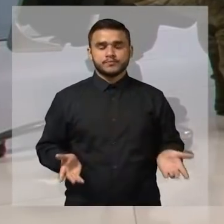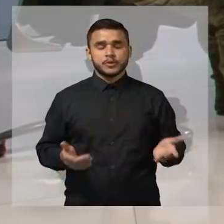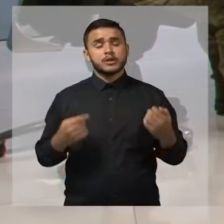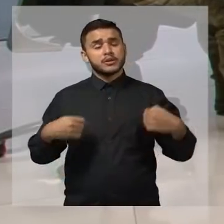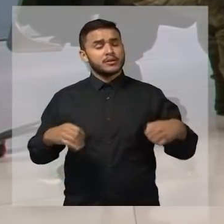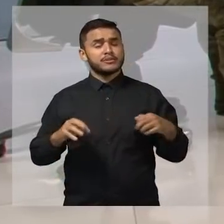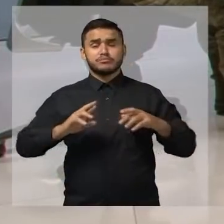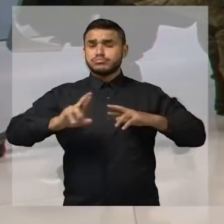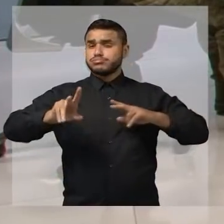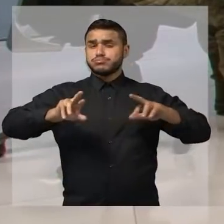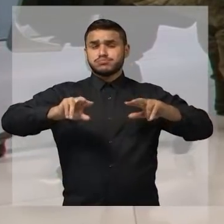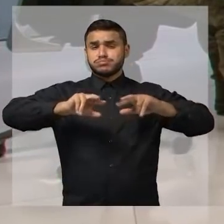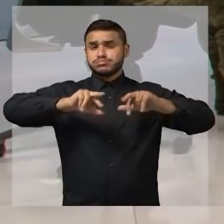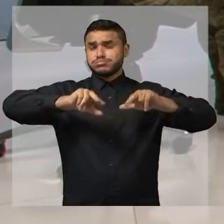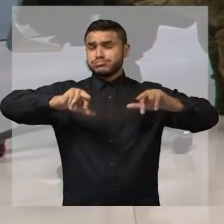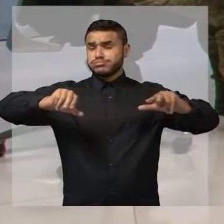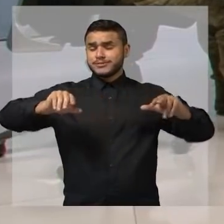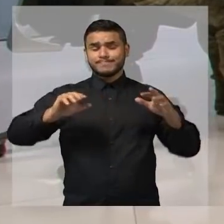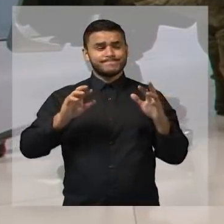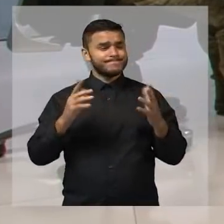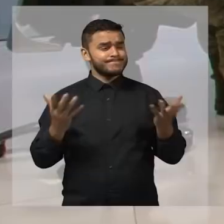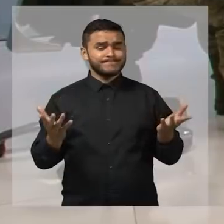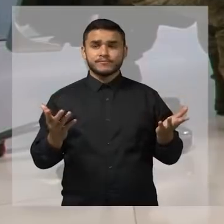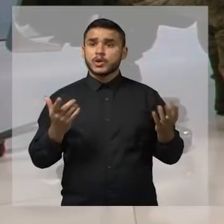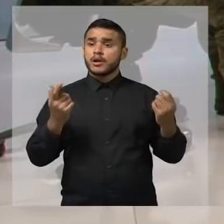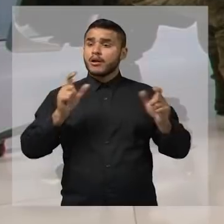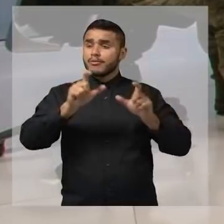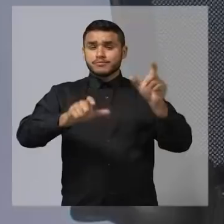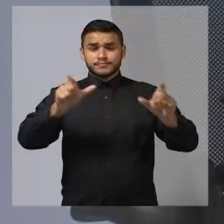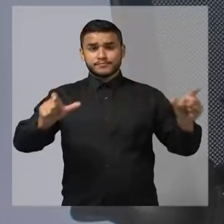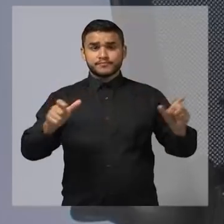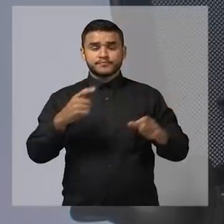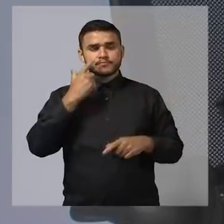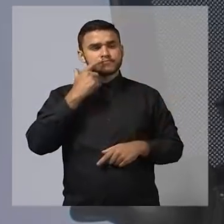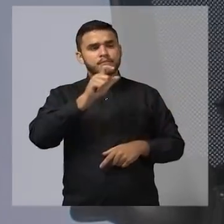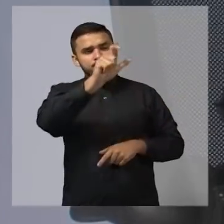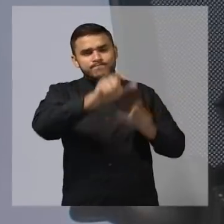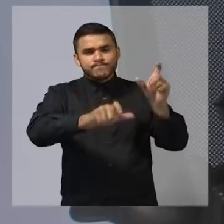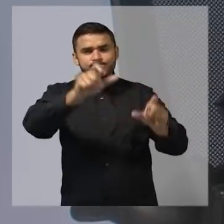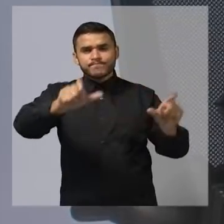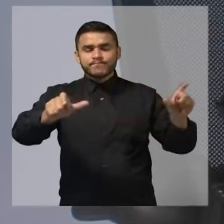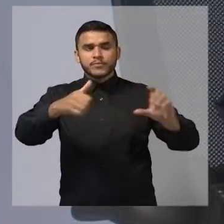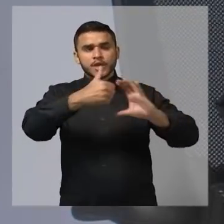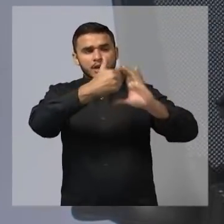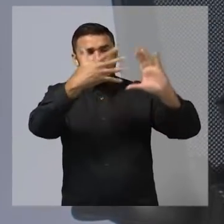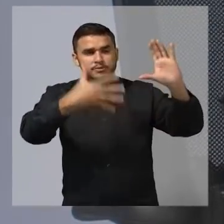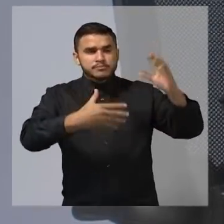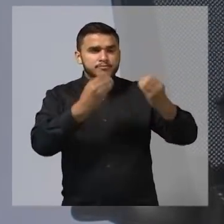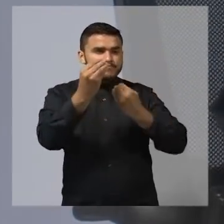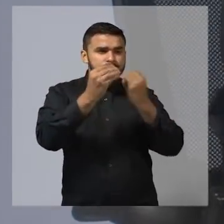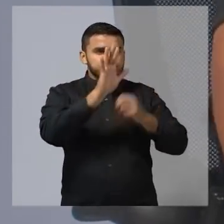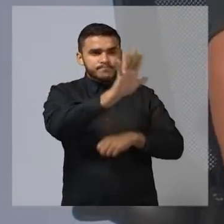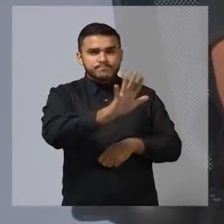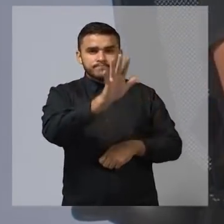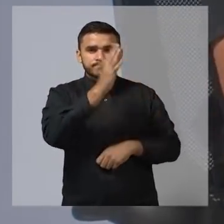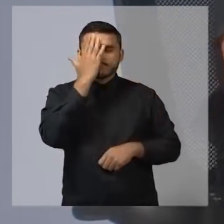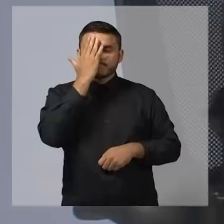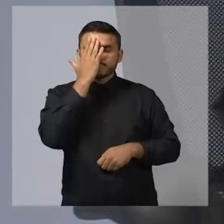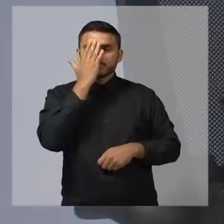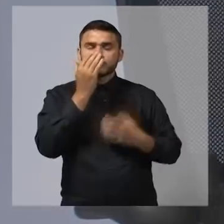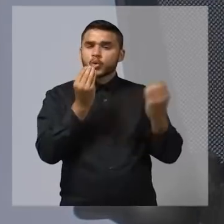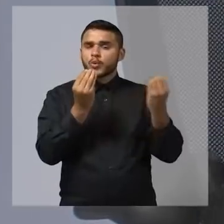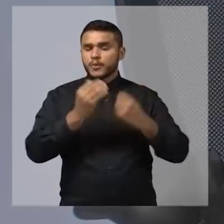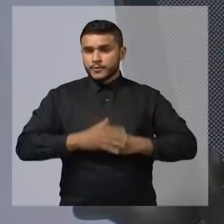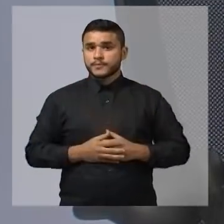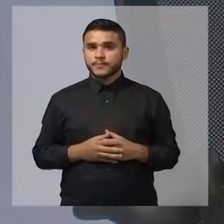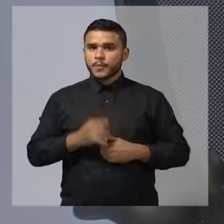caso a caso, né, realizar perfil do preso. Então, tudo isso a gente trabalha, não é uma coisa assim, o pessoal pensa, é só força, a gente